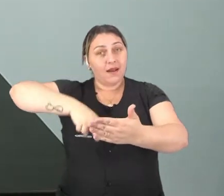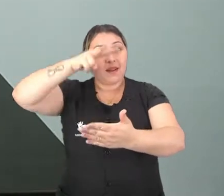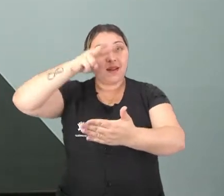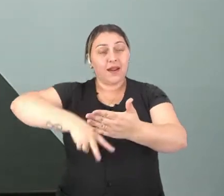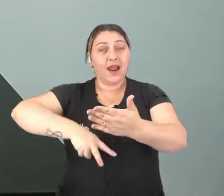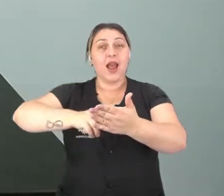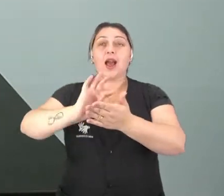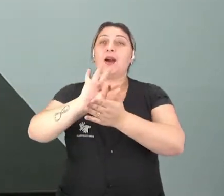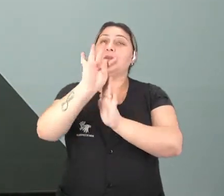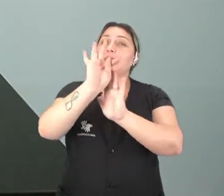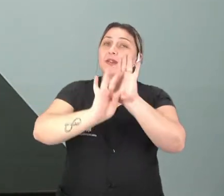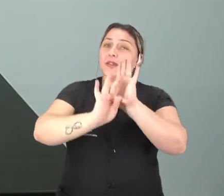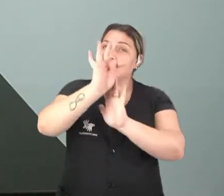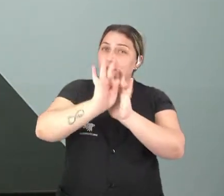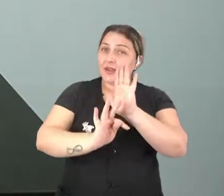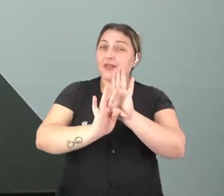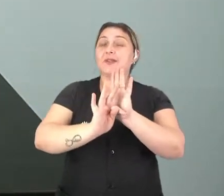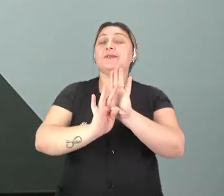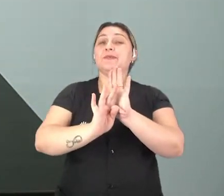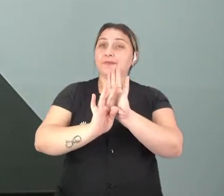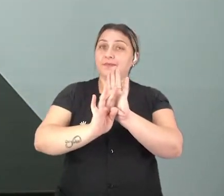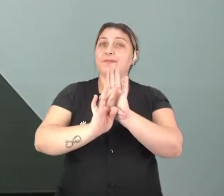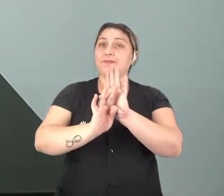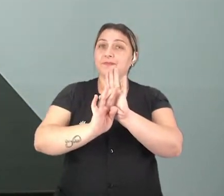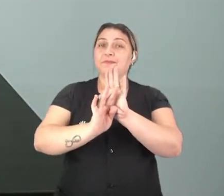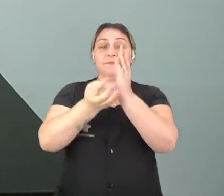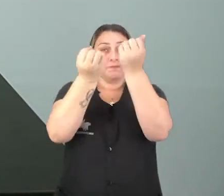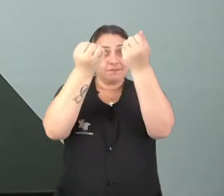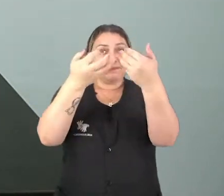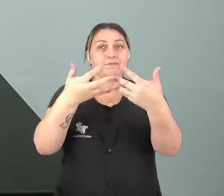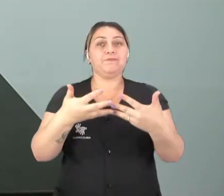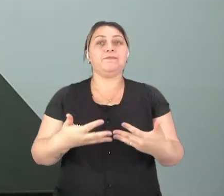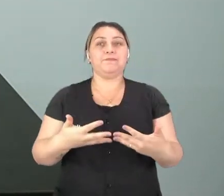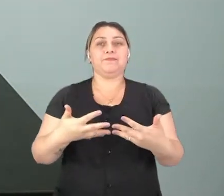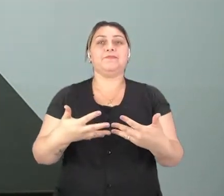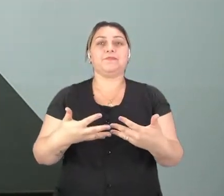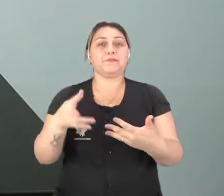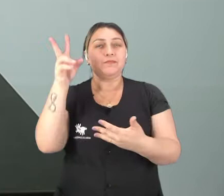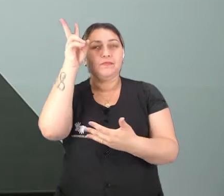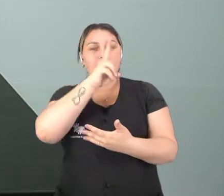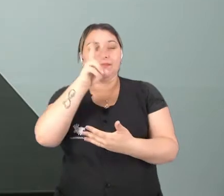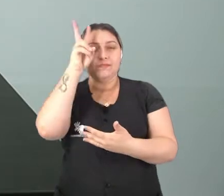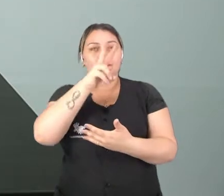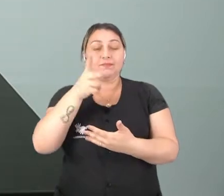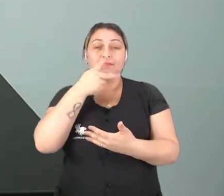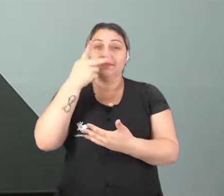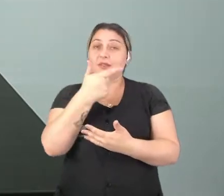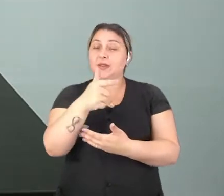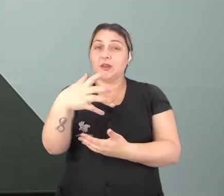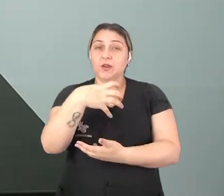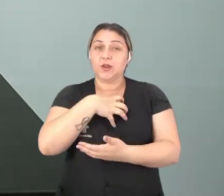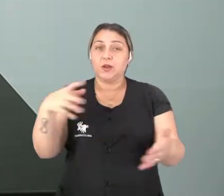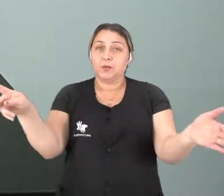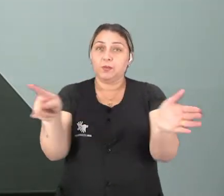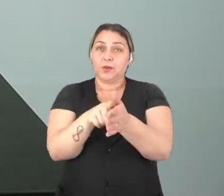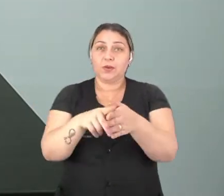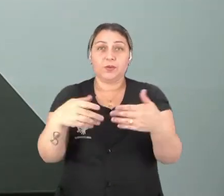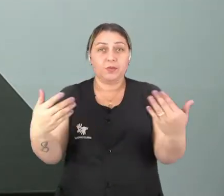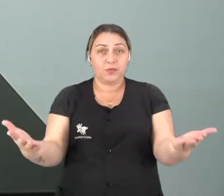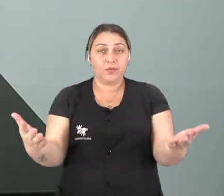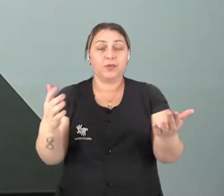tipo de texto deste, né, que nós estamos falando, né? Lembra que nós falamos que não tem um jeito fixo, né, que não